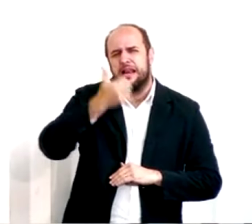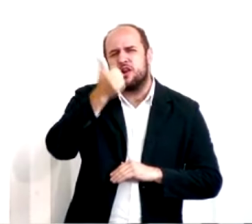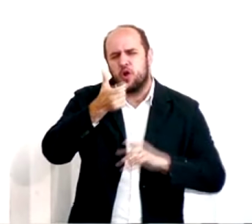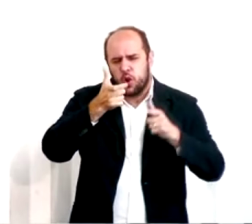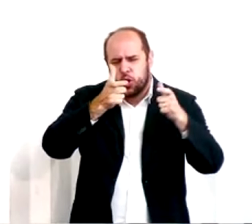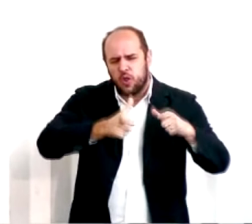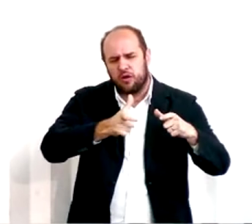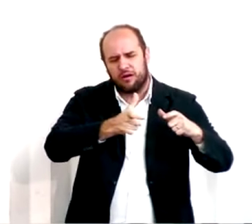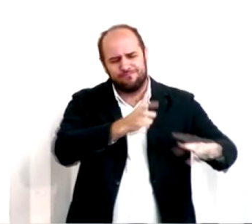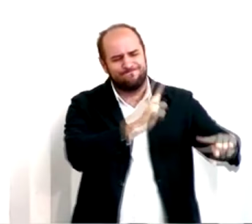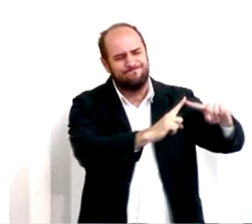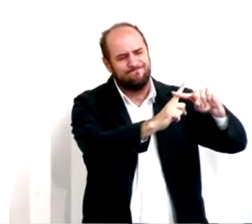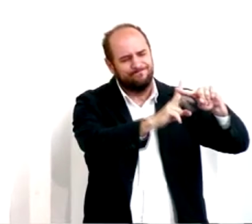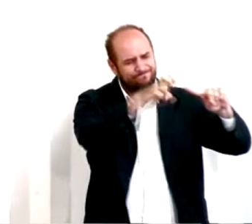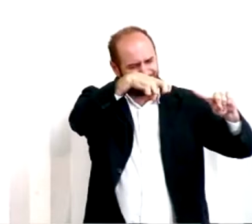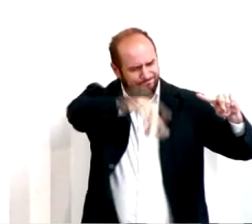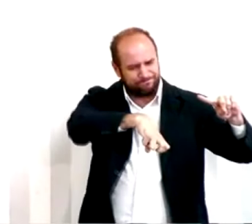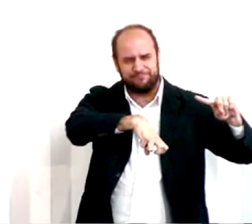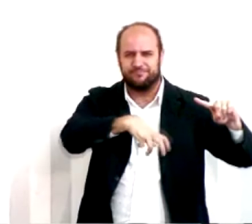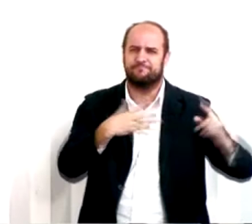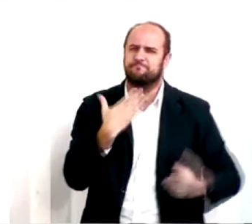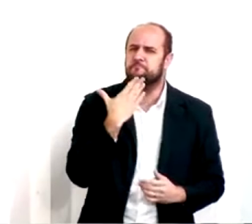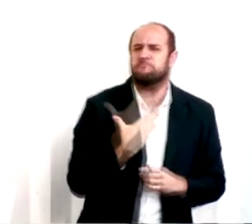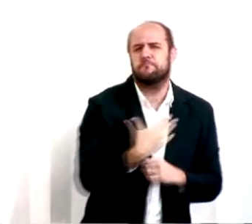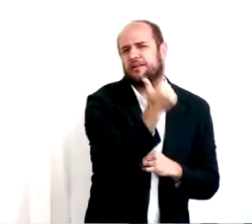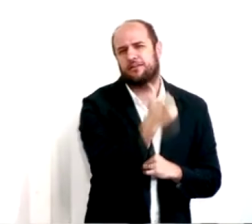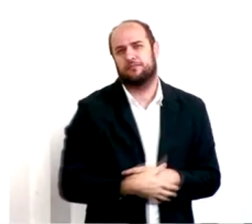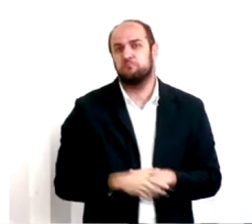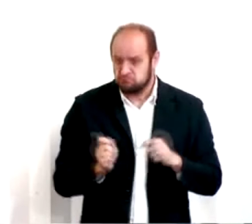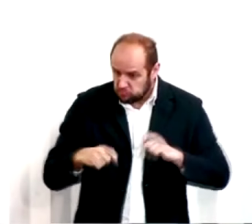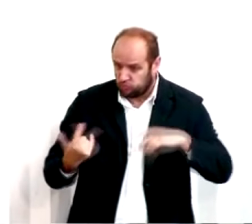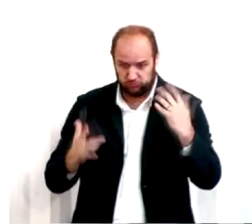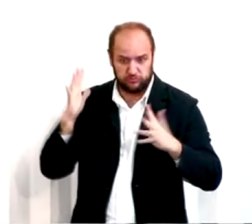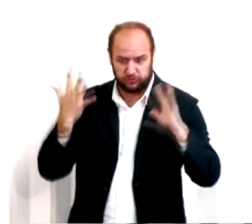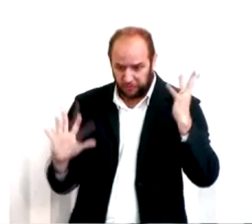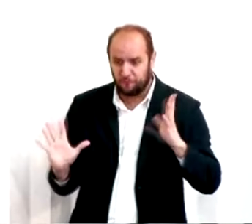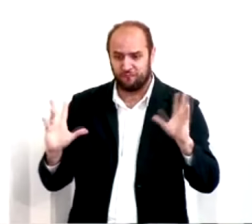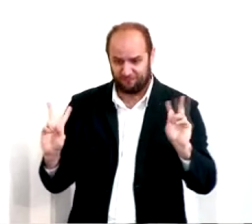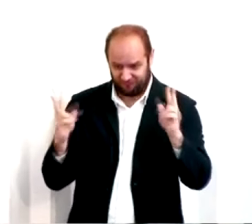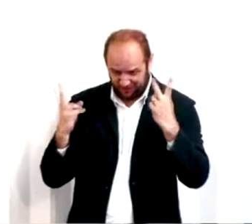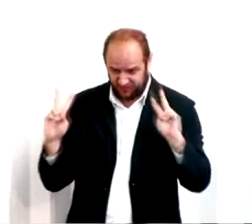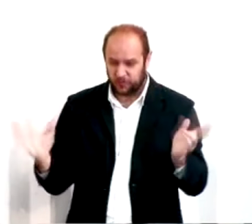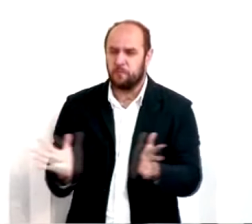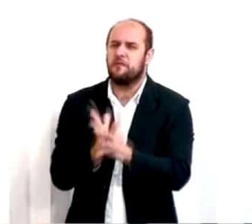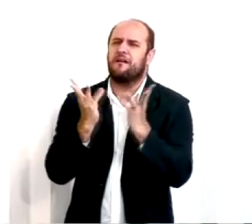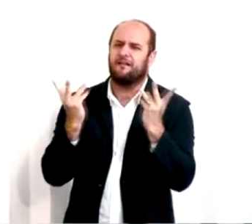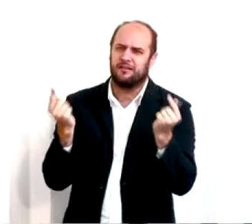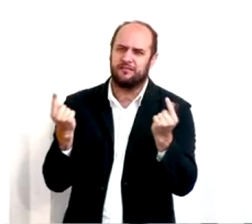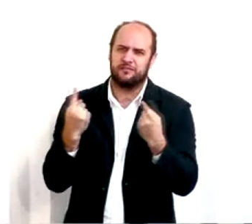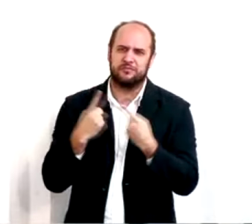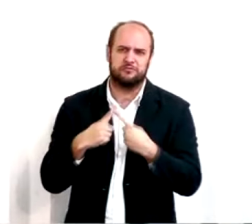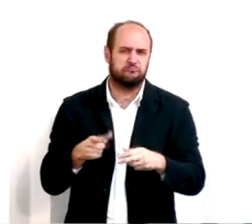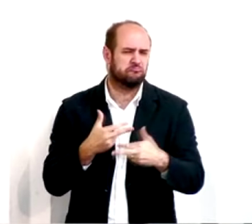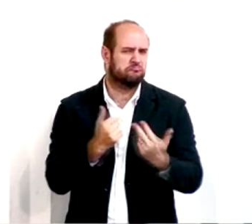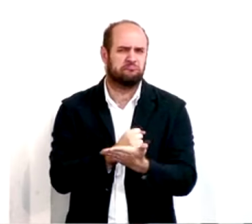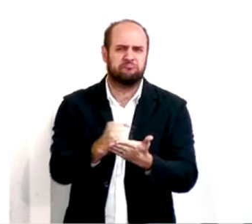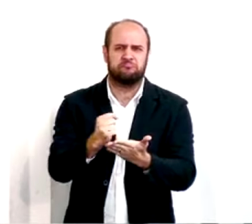da cruz de Cristo você pode estar celebrando festas vitórias maravilhosas mas tudo